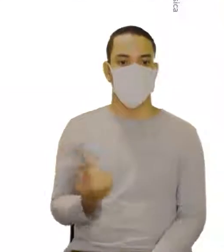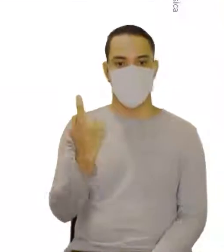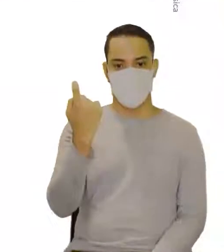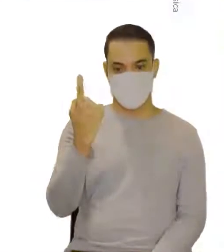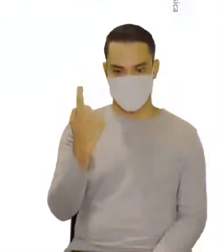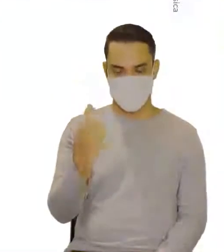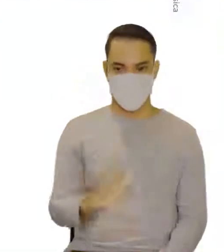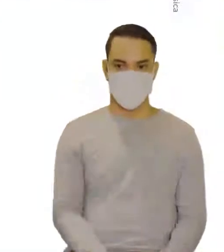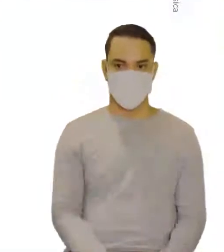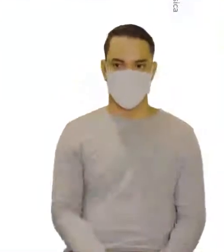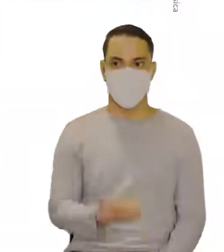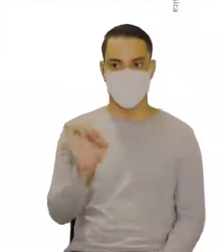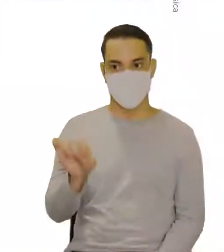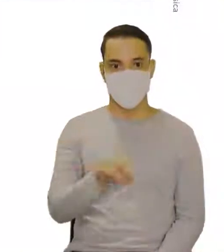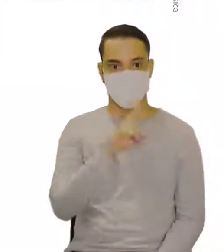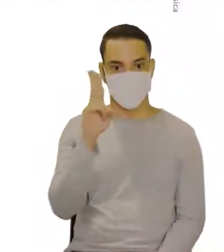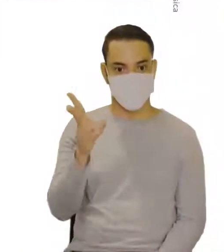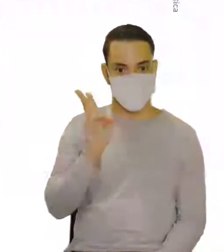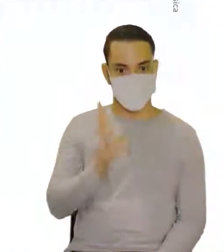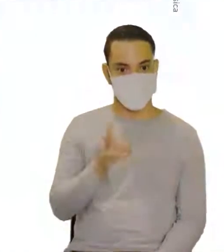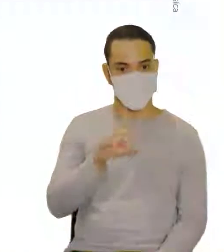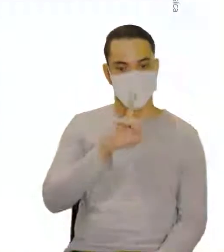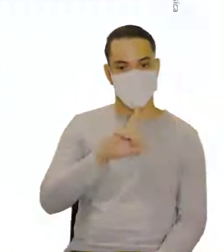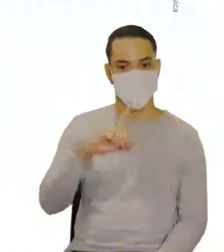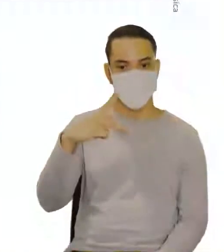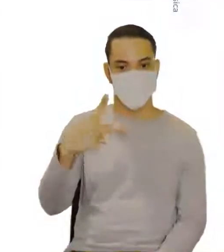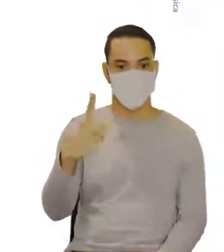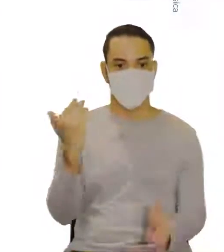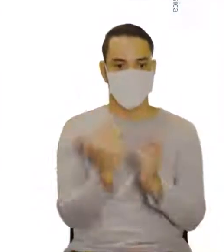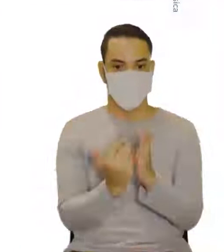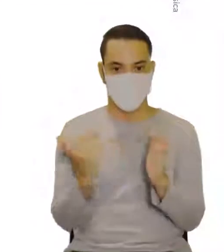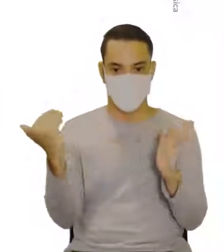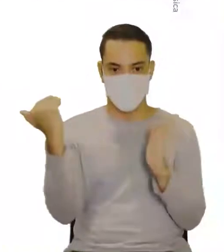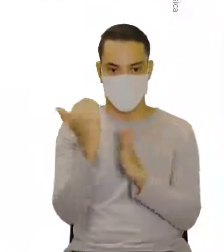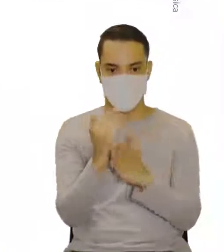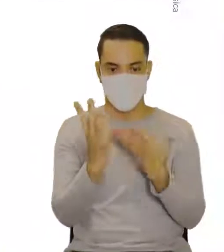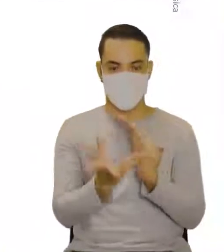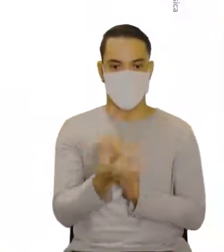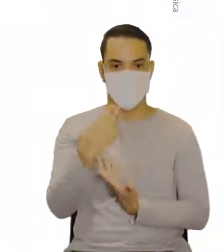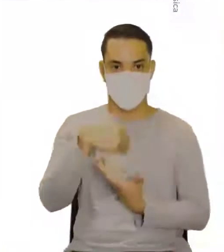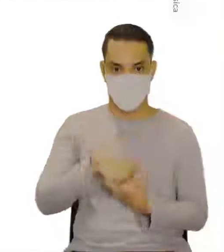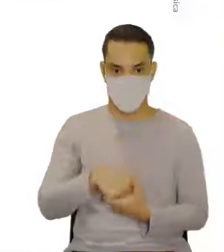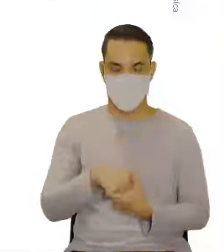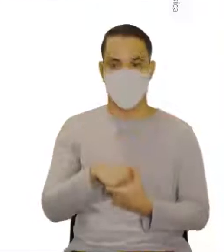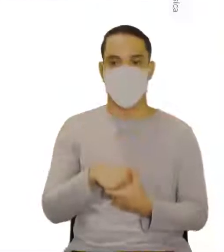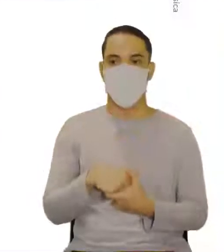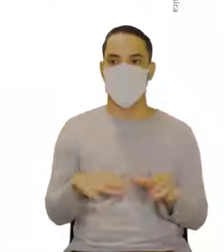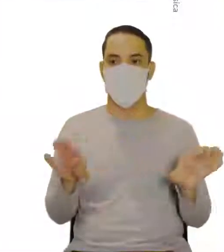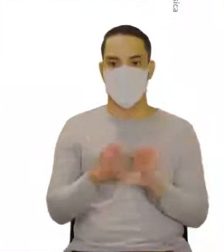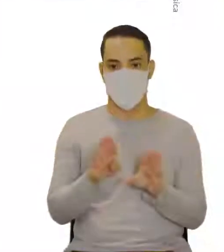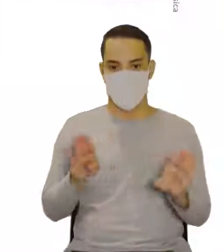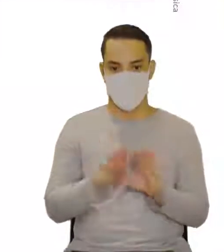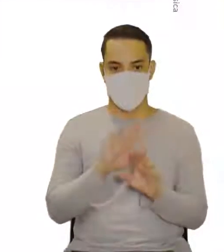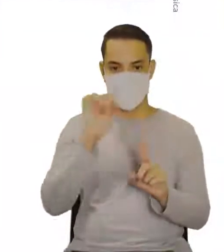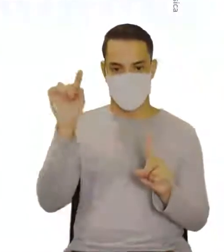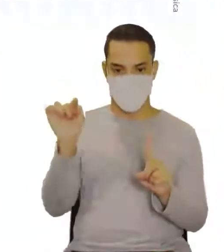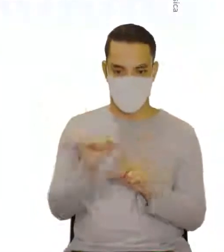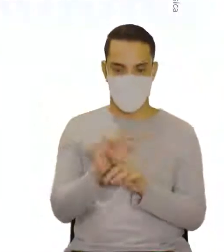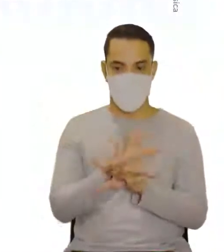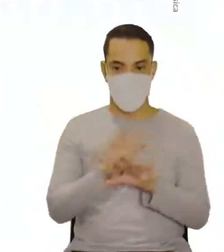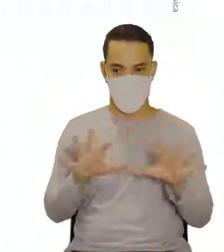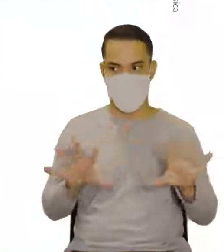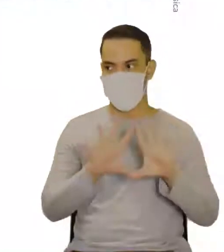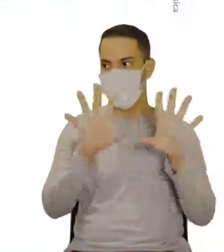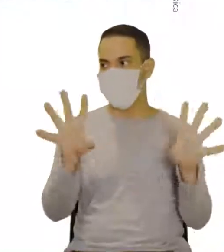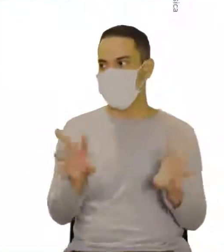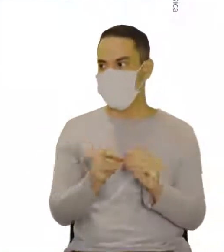gerador, ou manter essa DDP e aumentar a corrente no circuito, ok? O gerador serve para isso também. Bom,